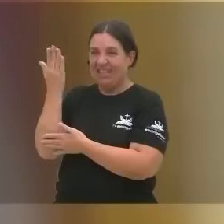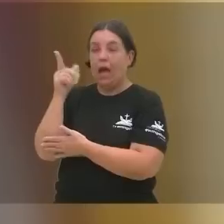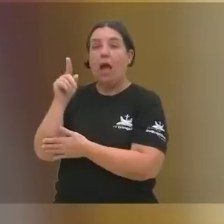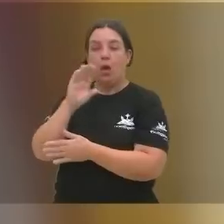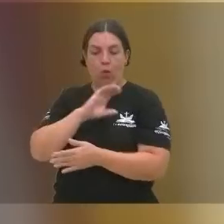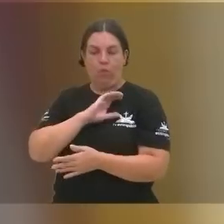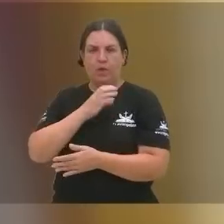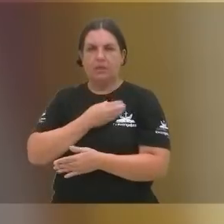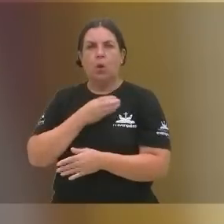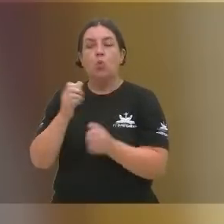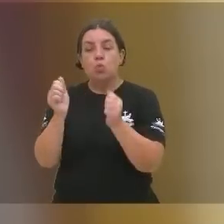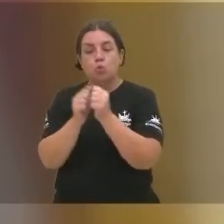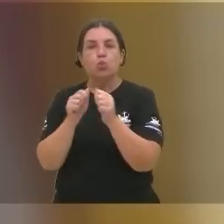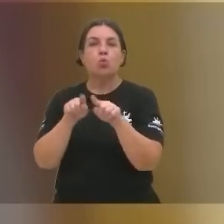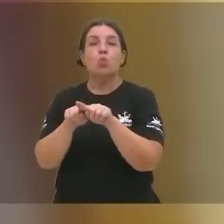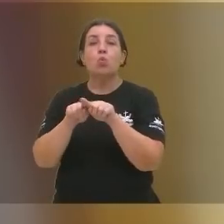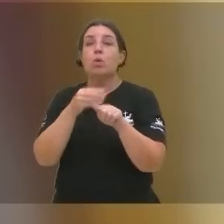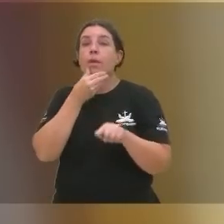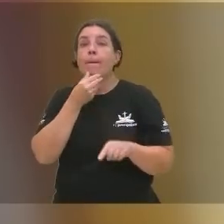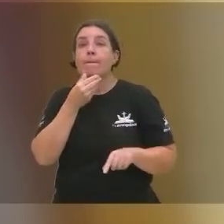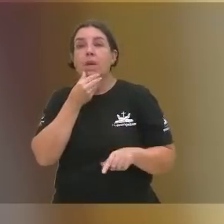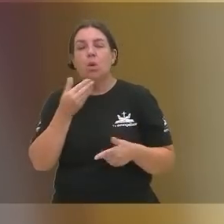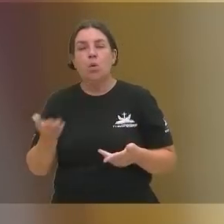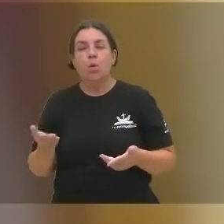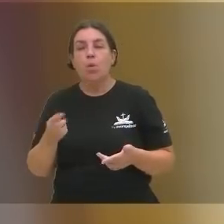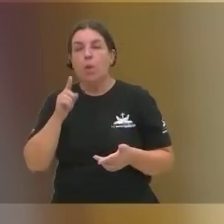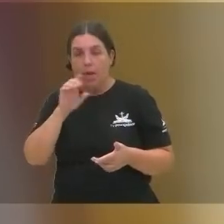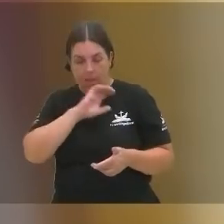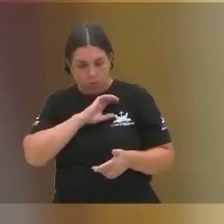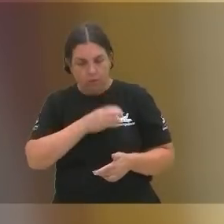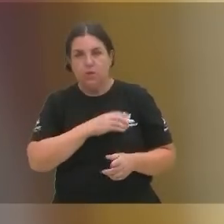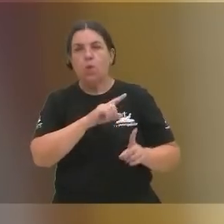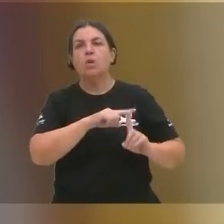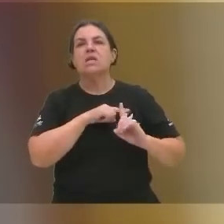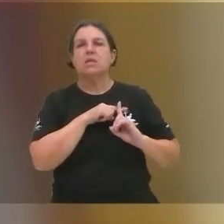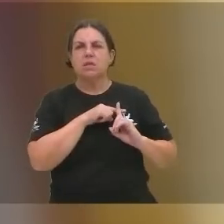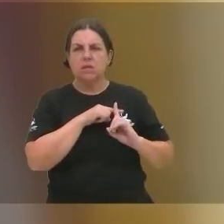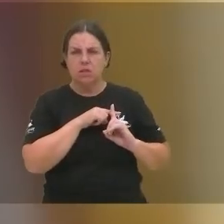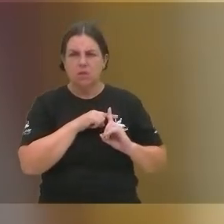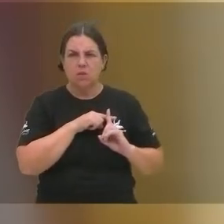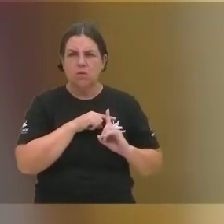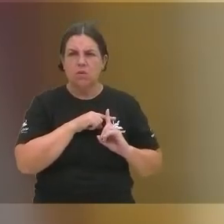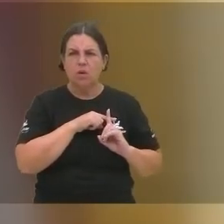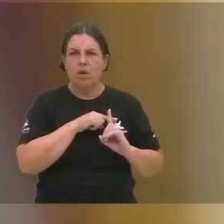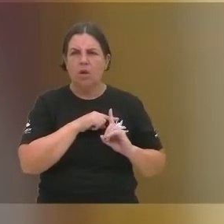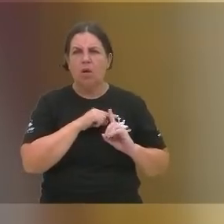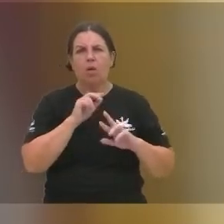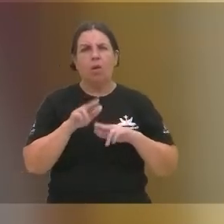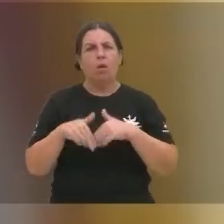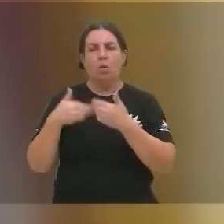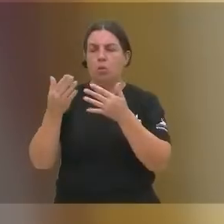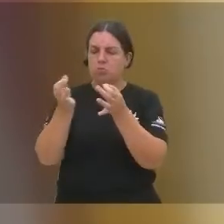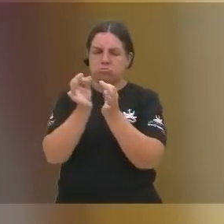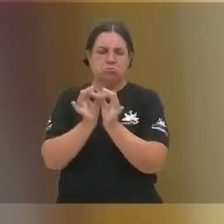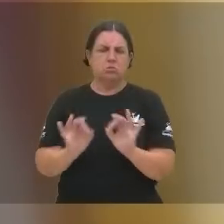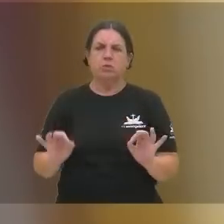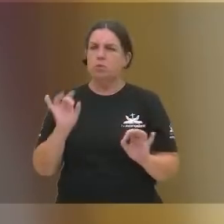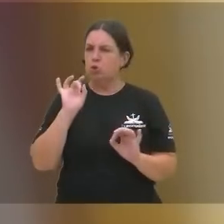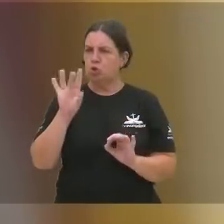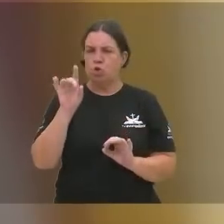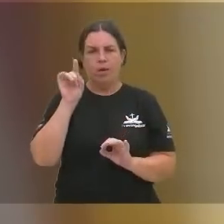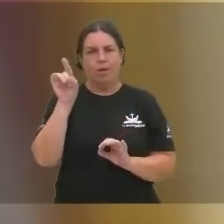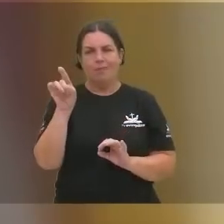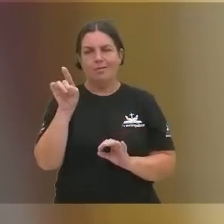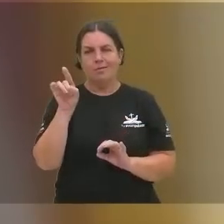era pagã se converteu a ser Cristã e por esse simples fato